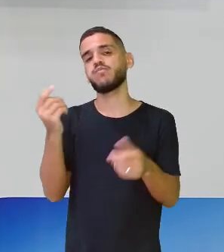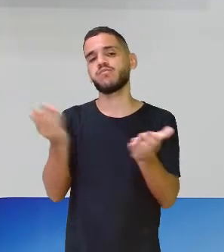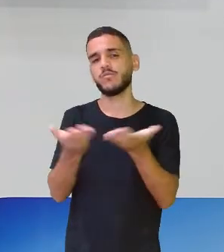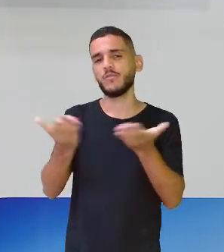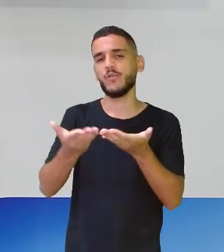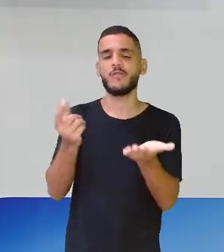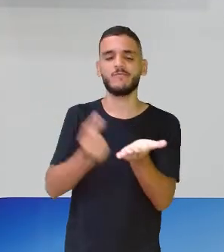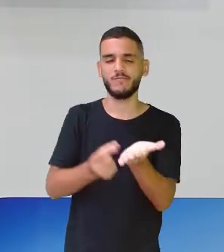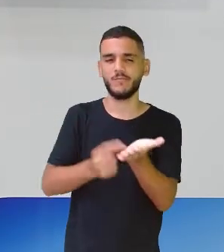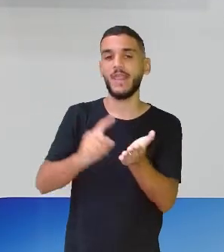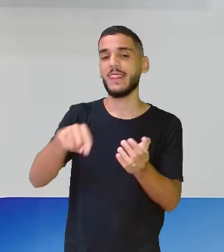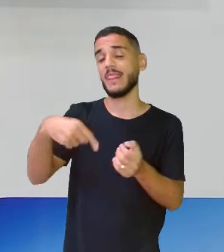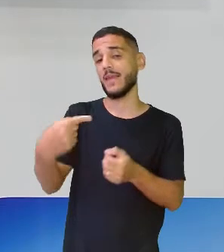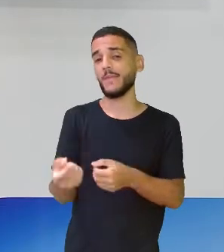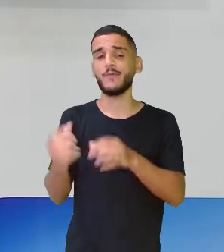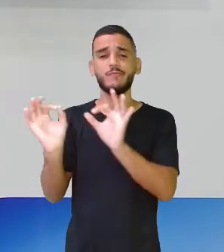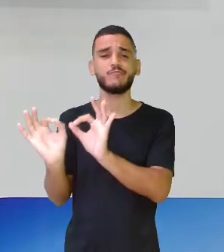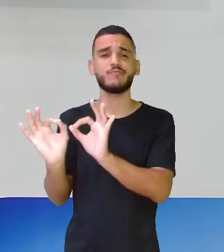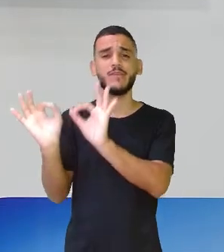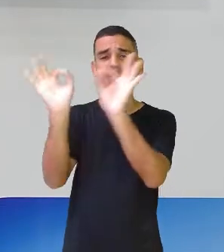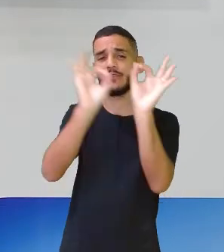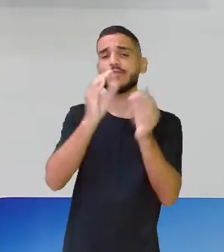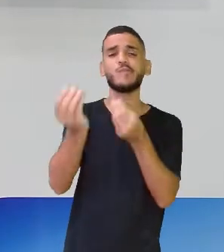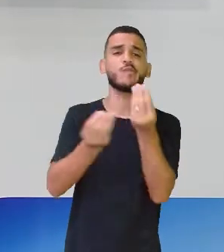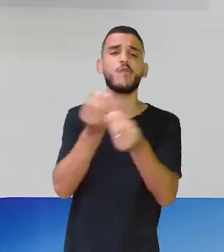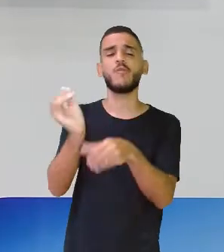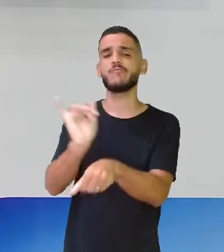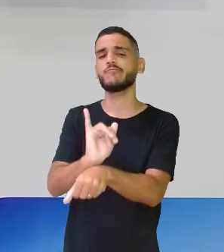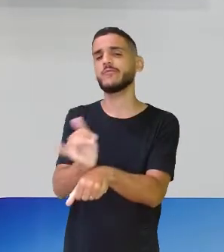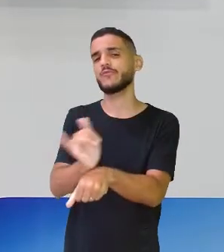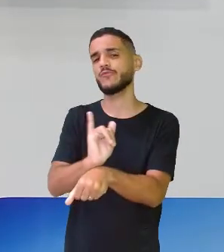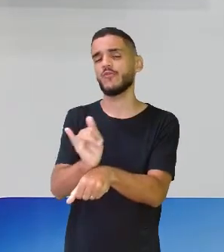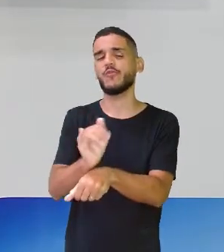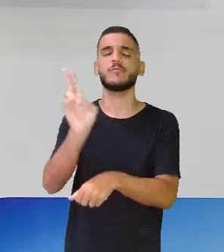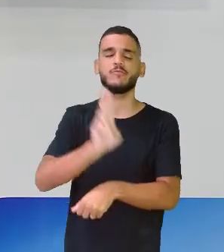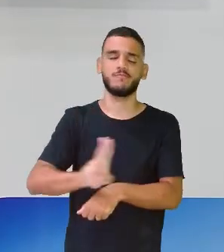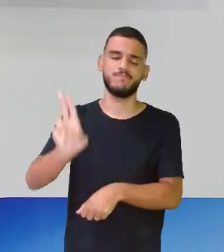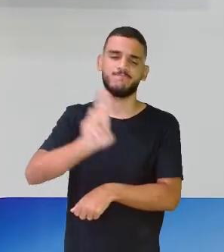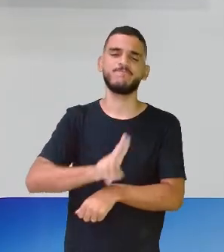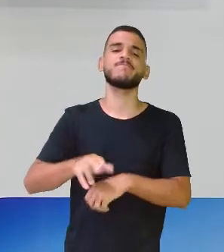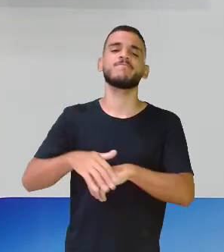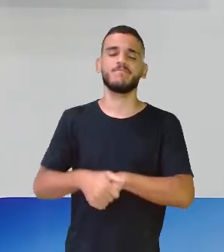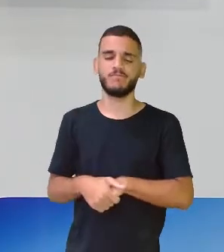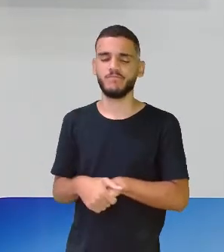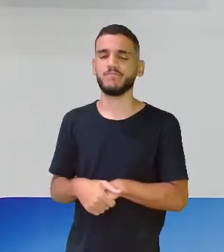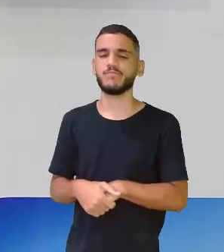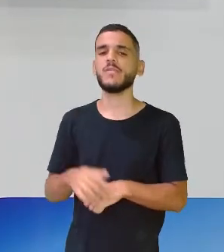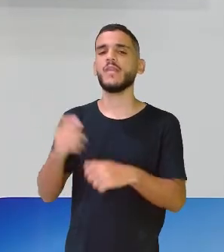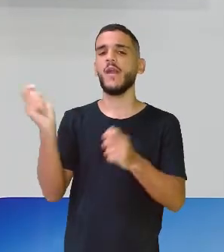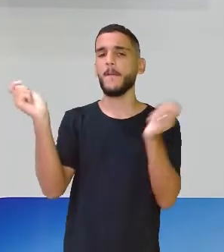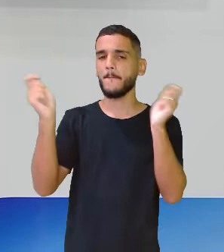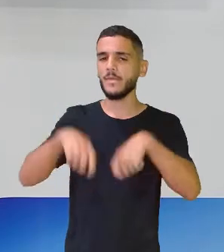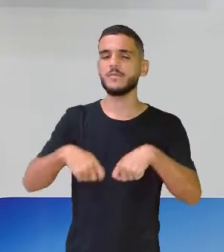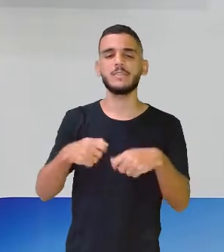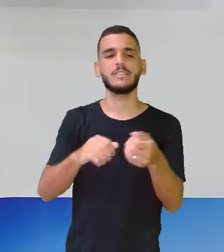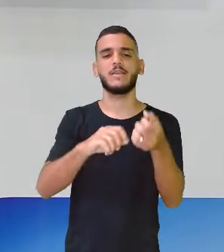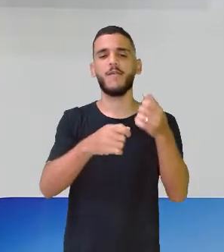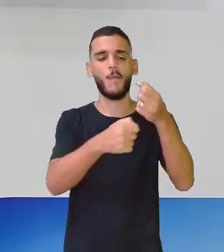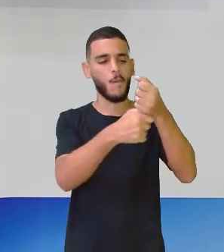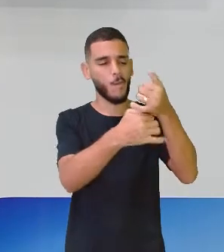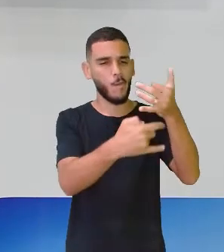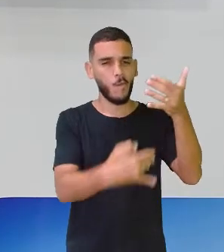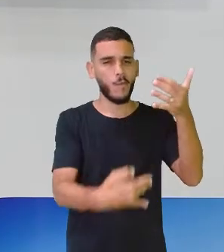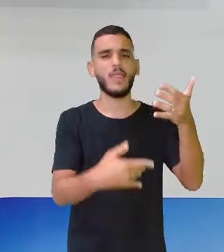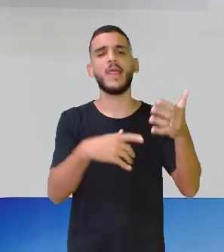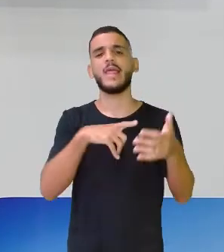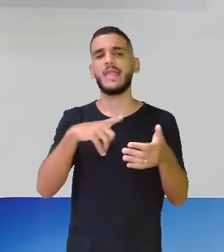pode depois acompanhar a aula lá pelo YouTube. Aproveita, lá no YouTube você pode comentar, dar um like, fazer aí